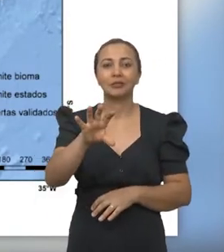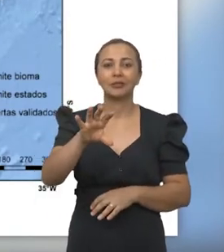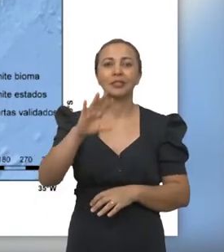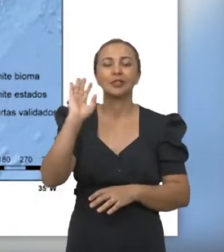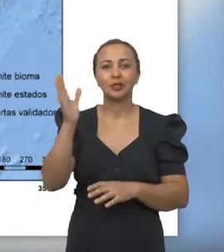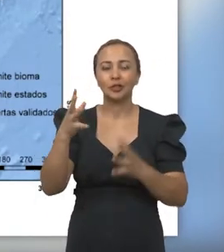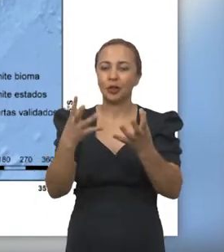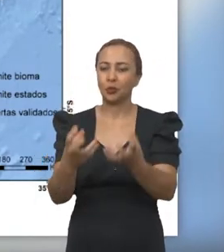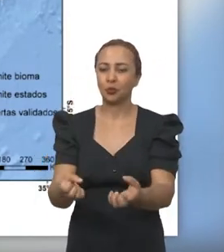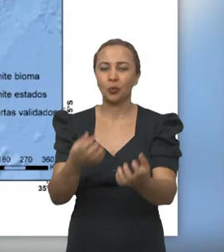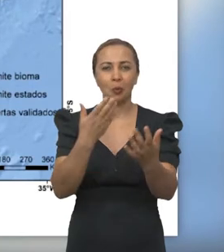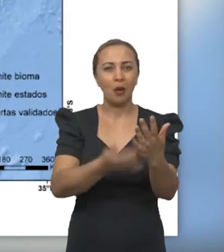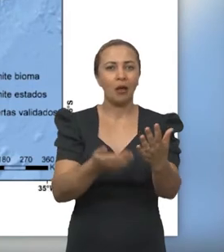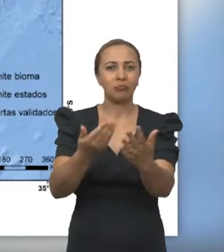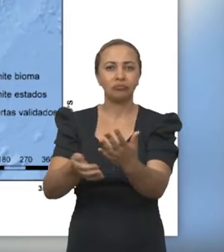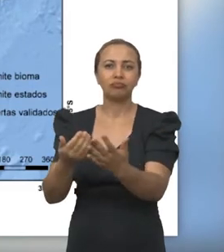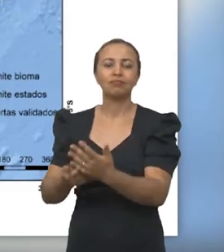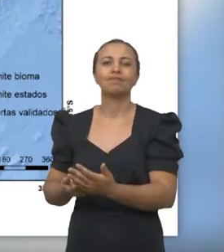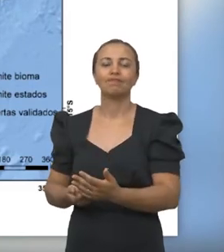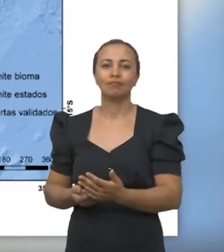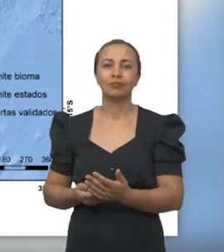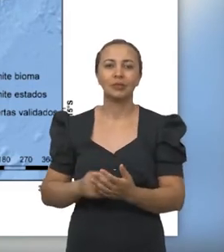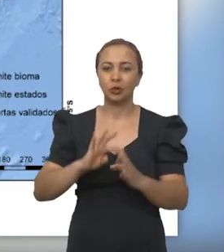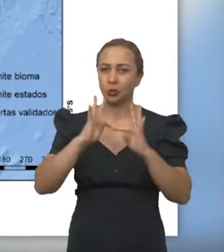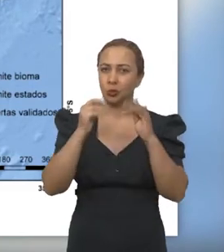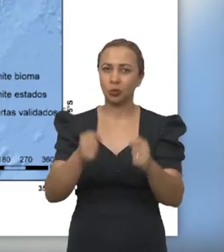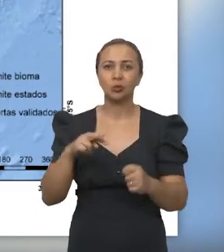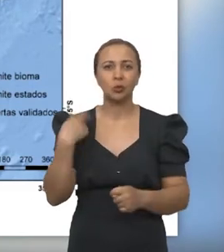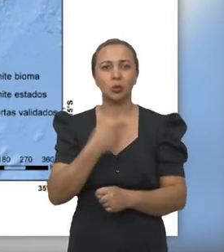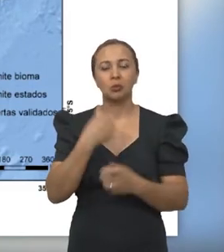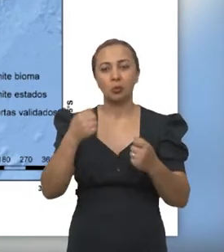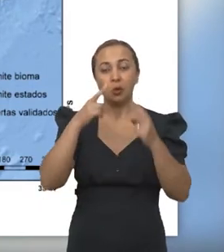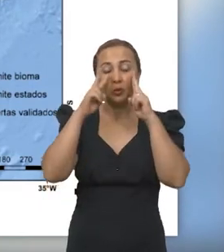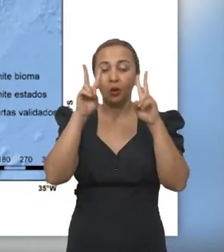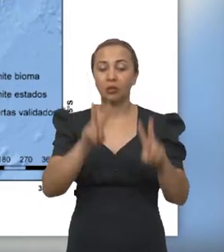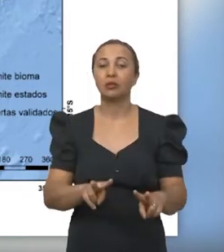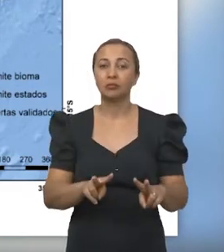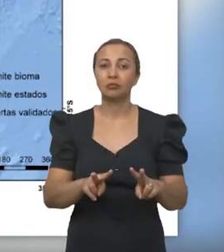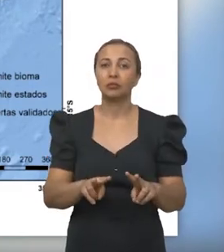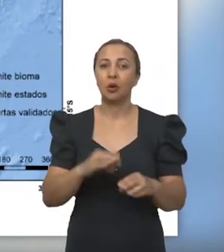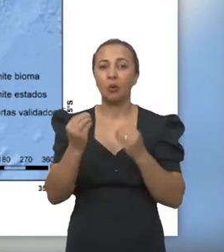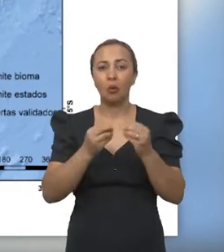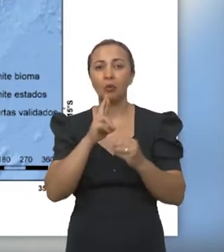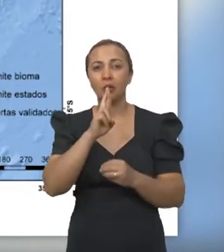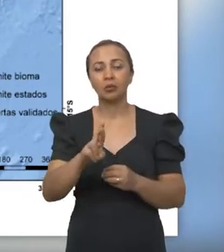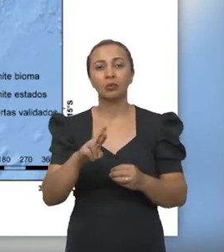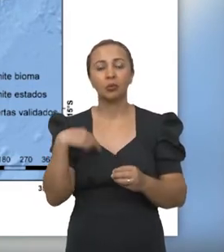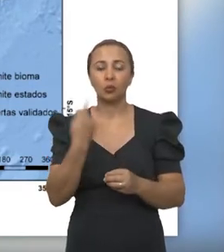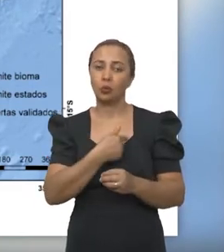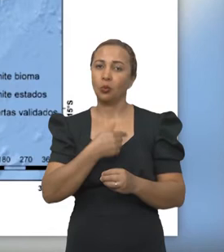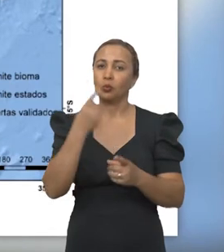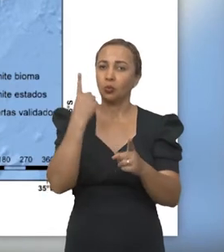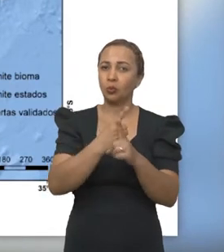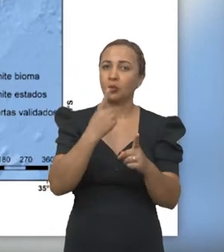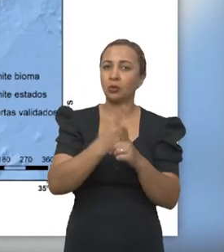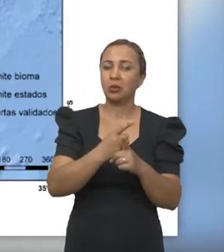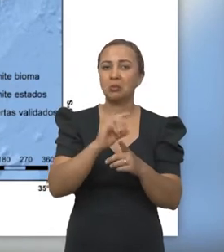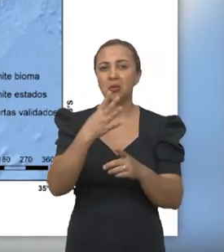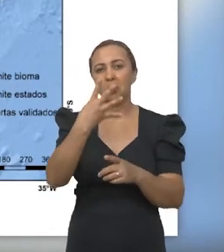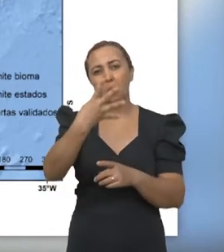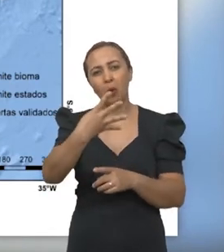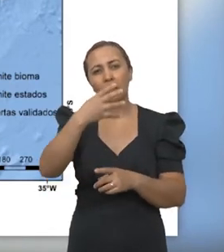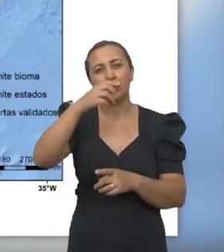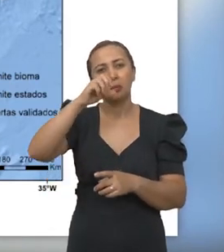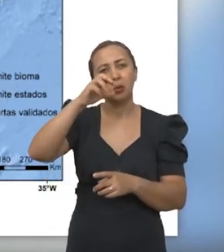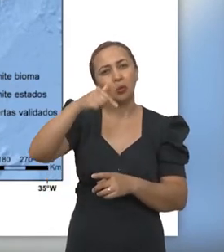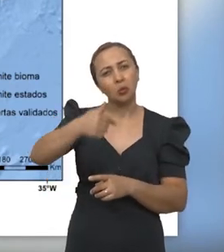hectares desmatados né no total nós podemos avaliar como resultados obtivemos